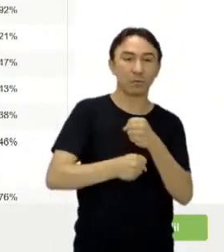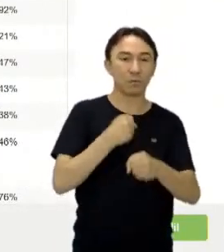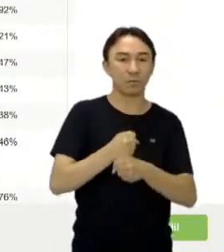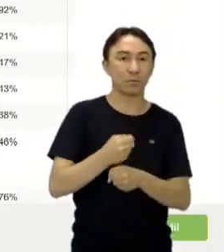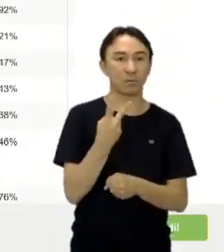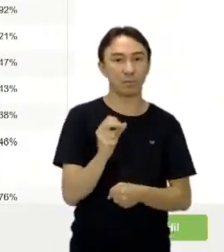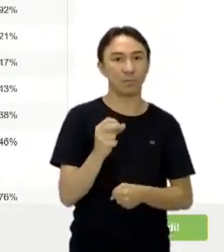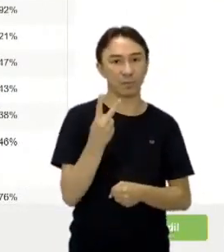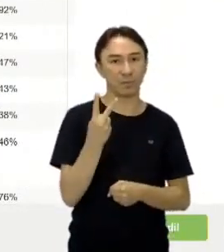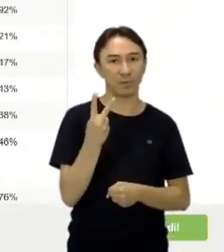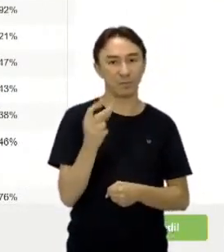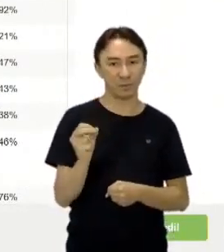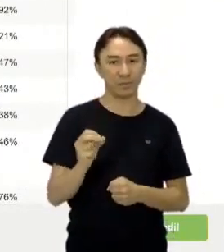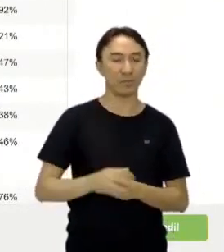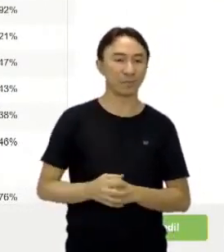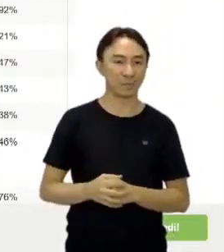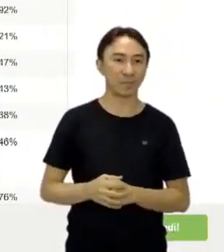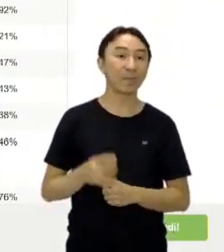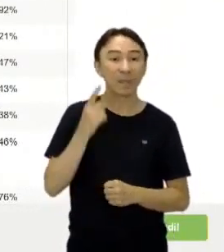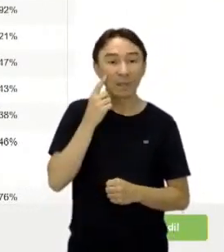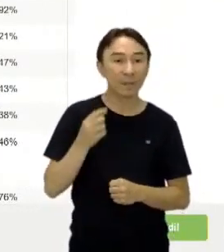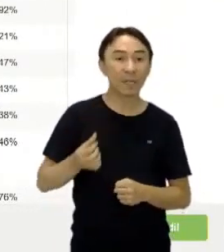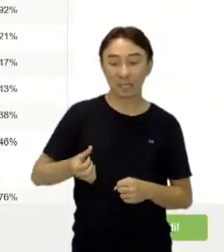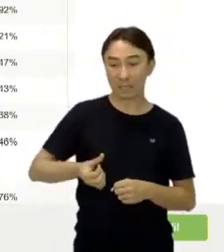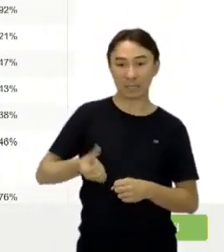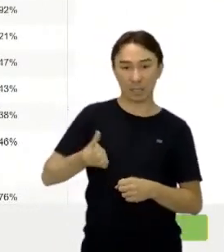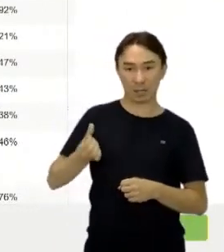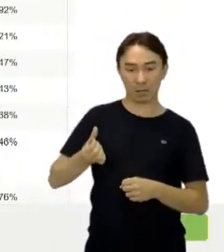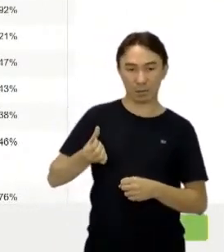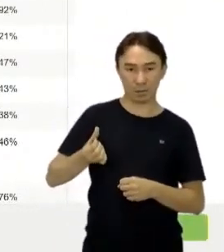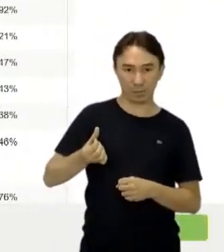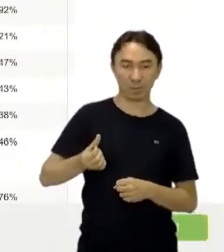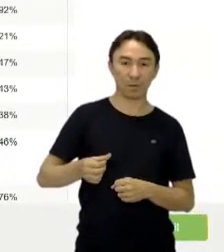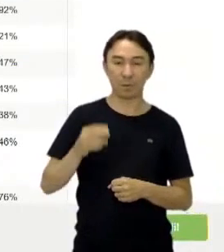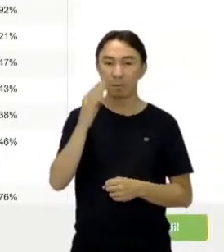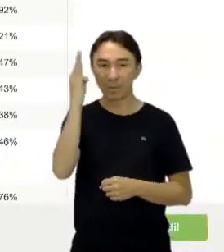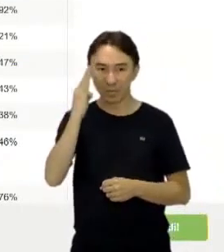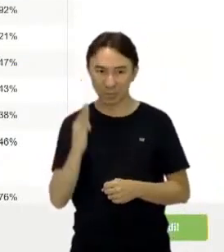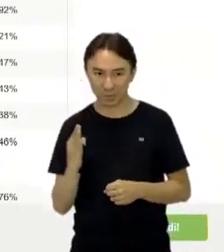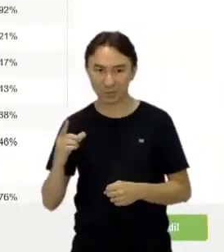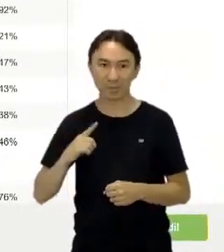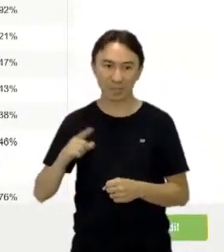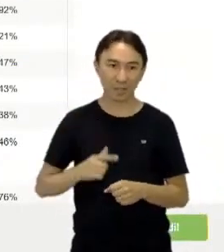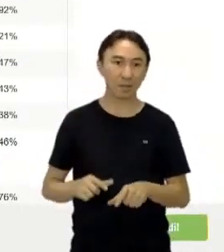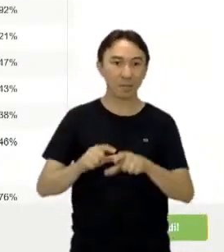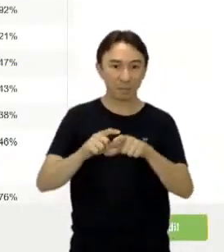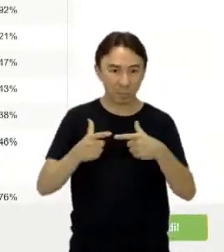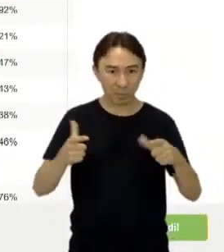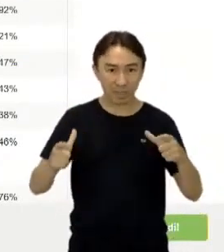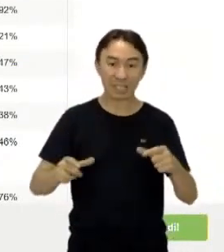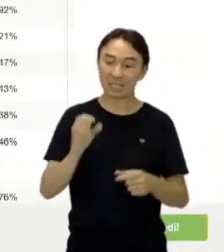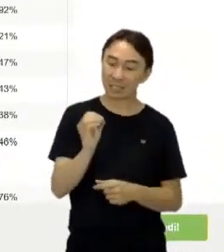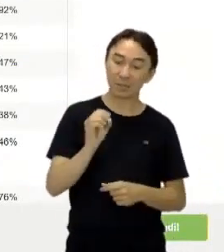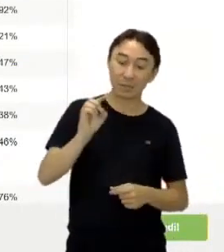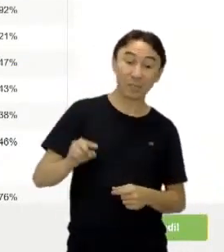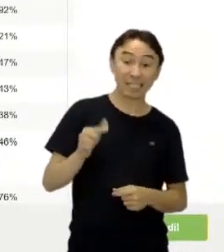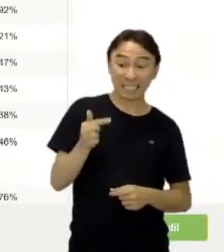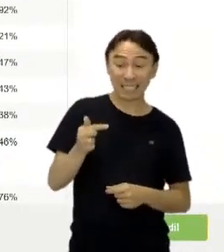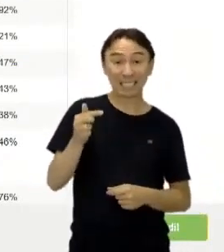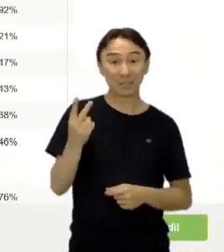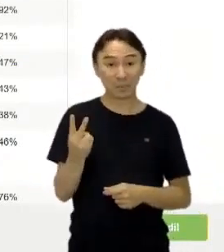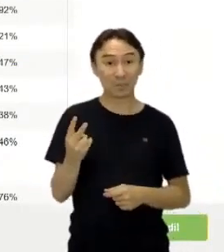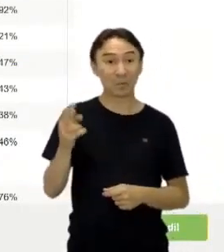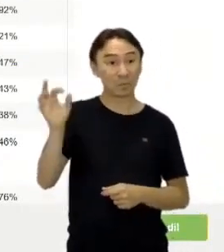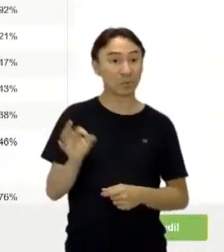gente pegar o Brasil em sexto, ele está crescendo mais do que a China, 0,72%. Agora vamos fazer